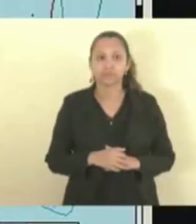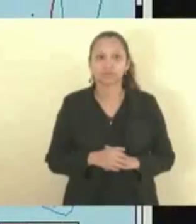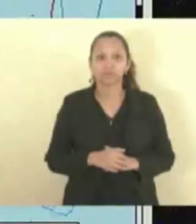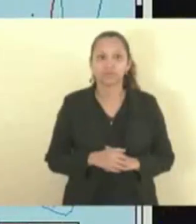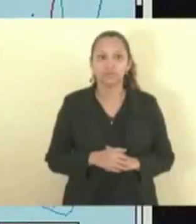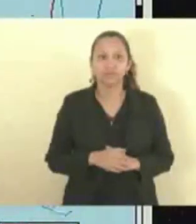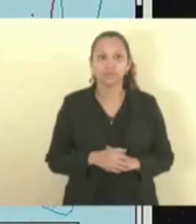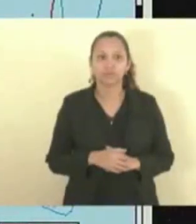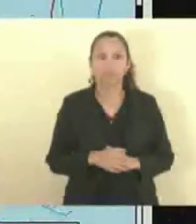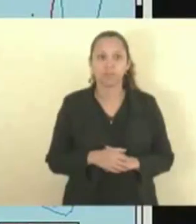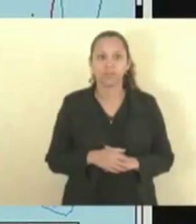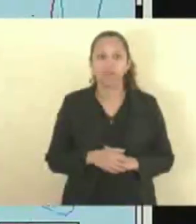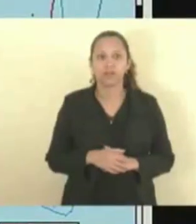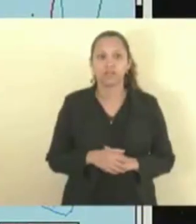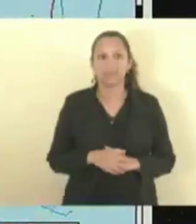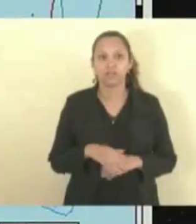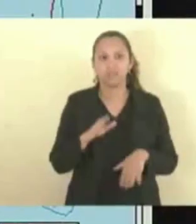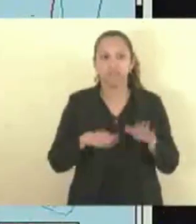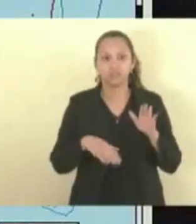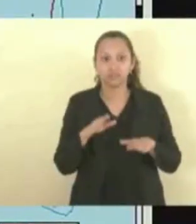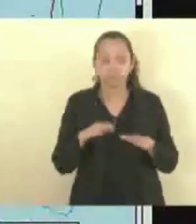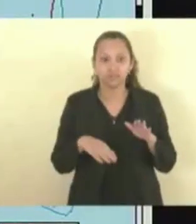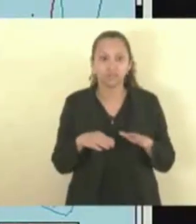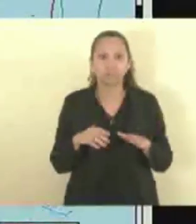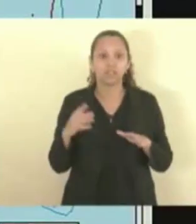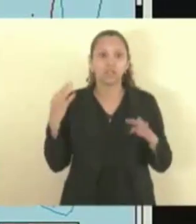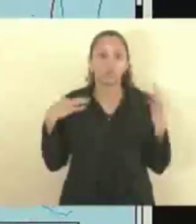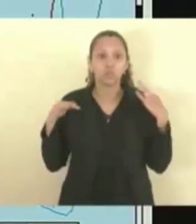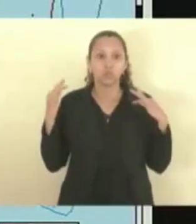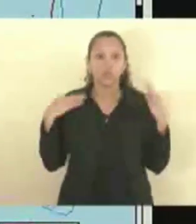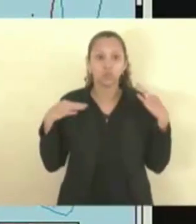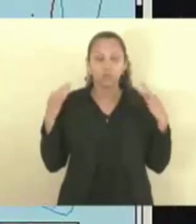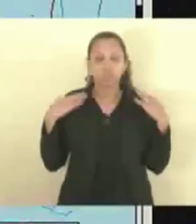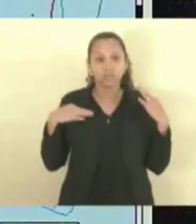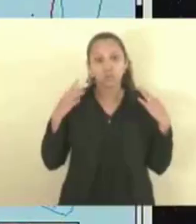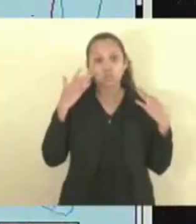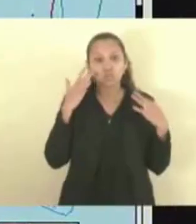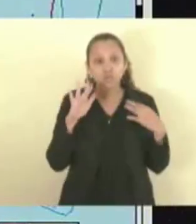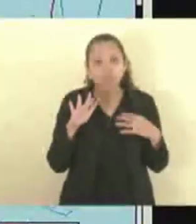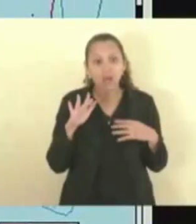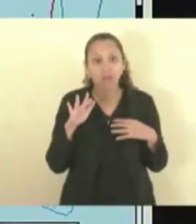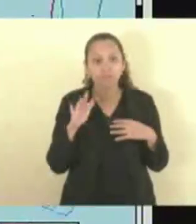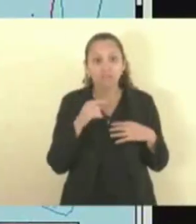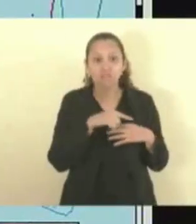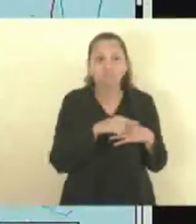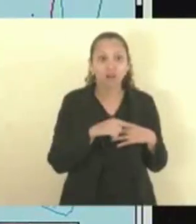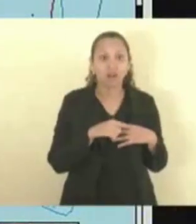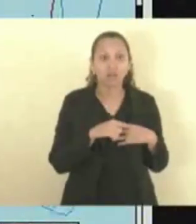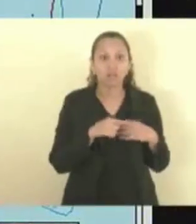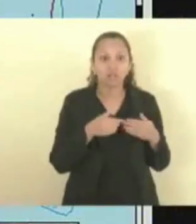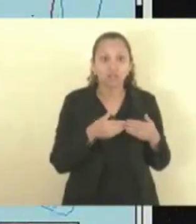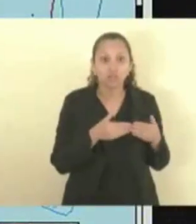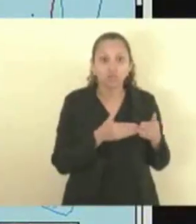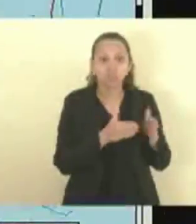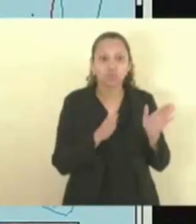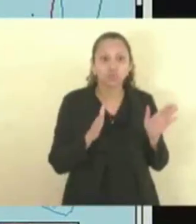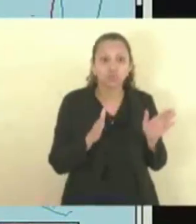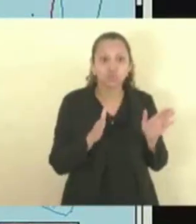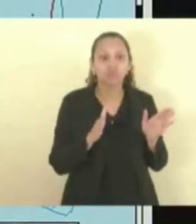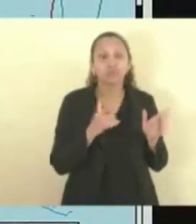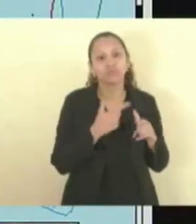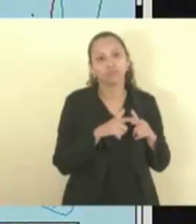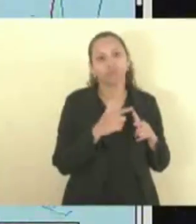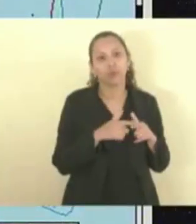eventualmente até artificial, né, quando alguns turistas desavisados vão lá e resolvem abrir a barra da lagoa, causando um grande